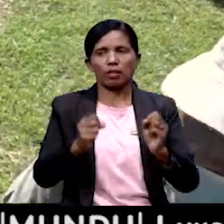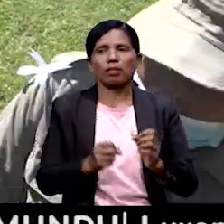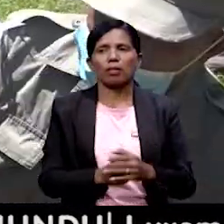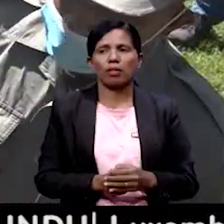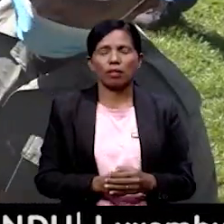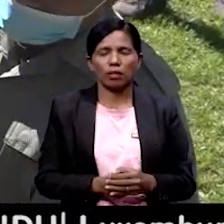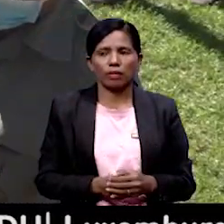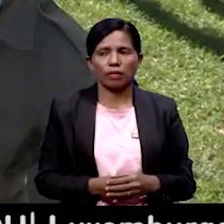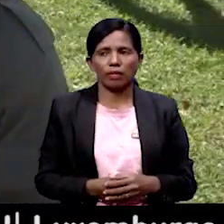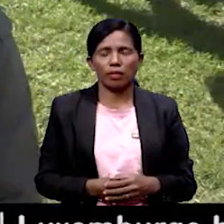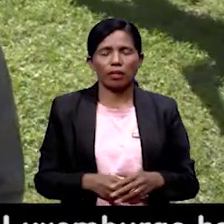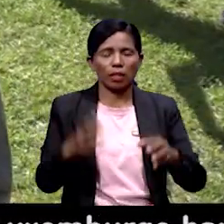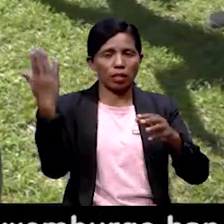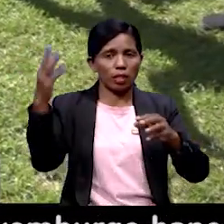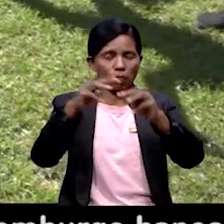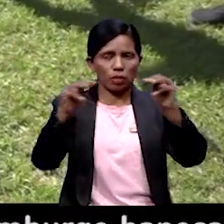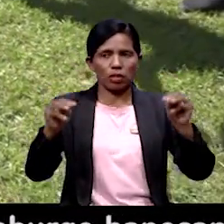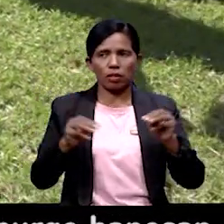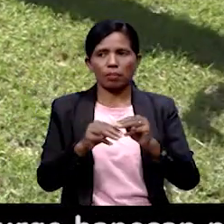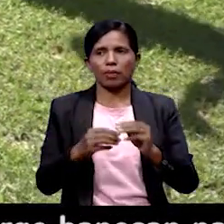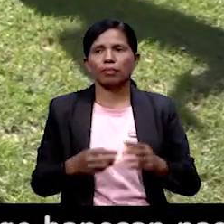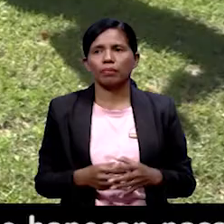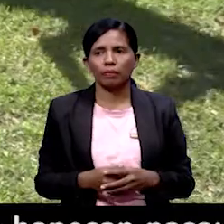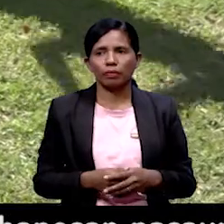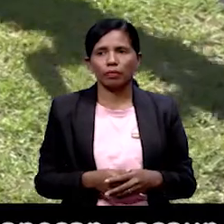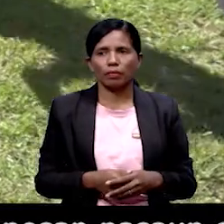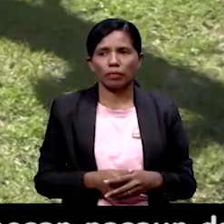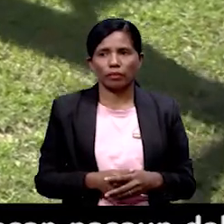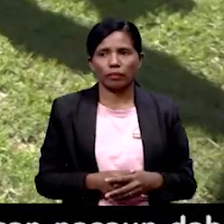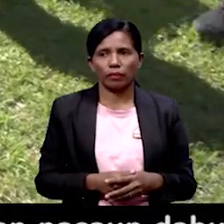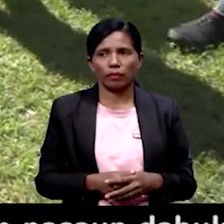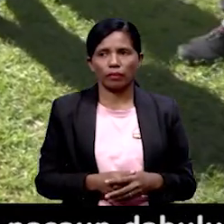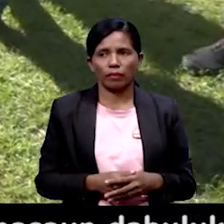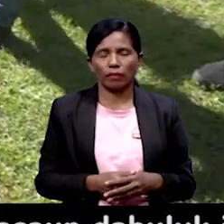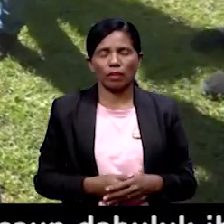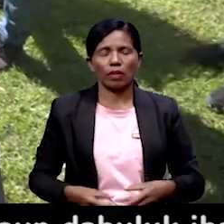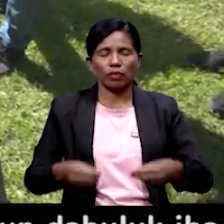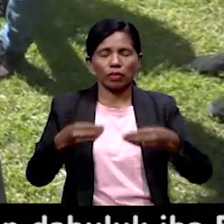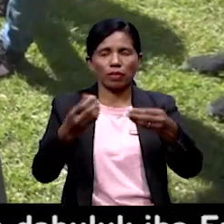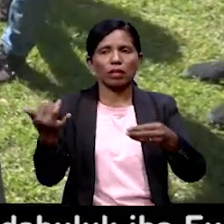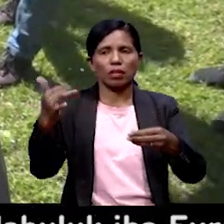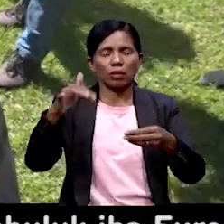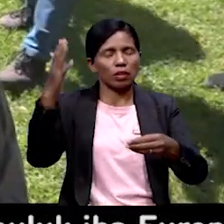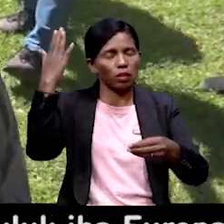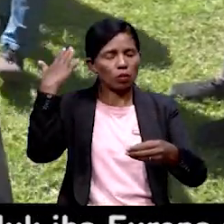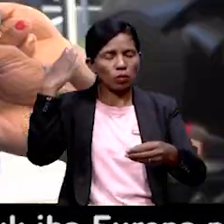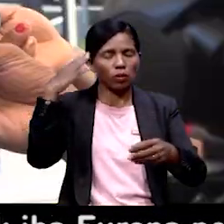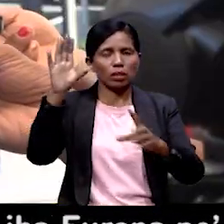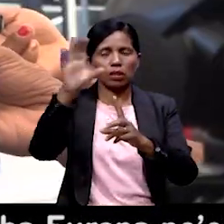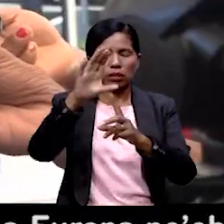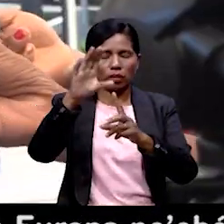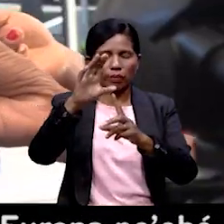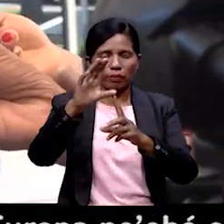no seksaun sira iha munisipio. Lebe foliu ba sira be ex komandante munisipio unidade